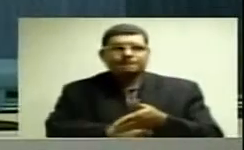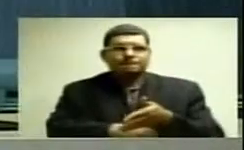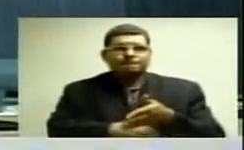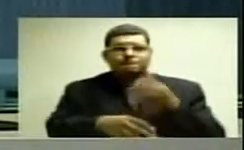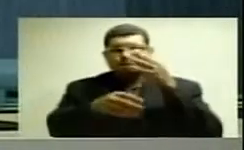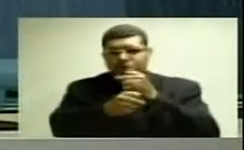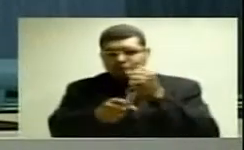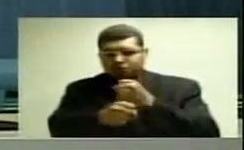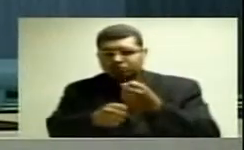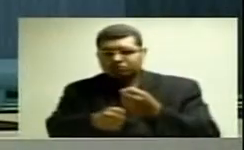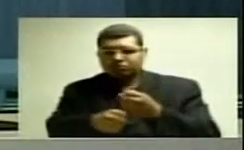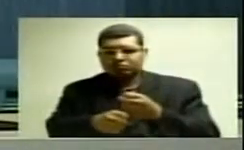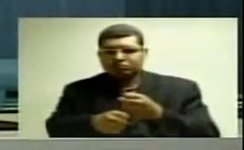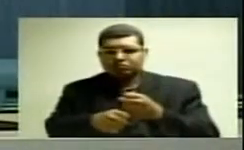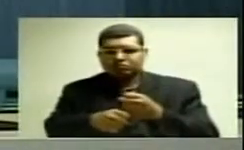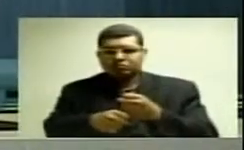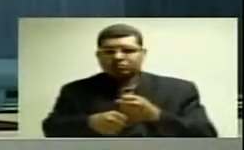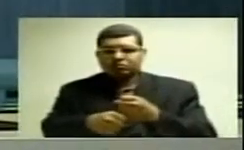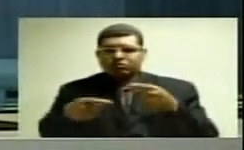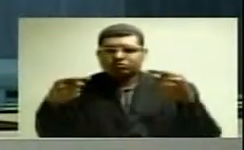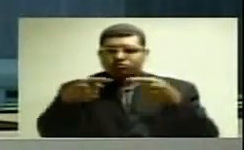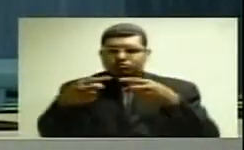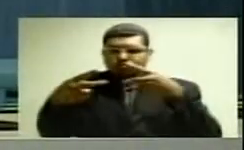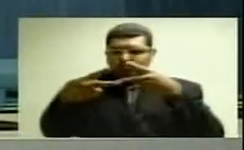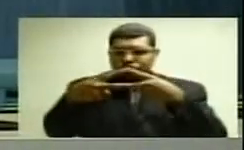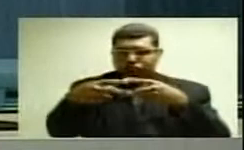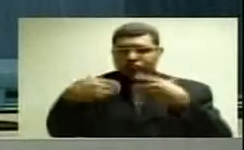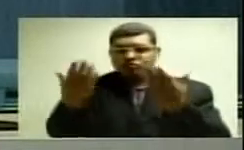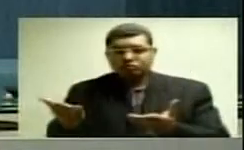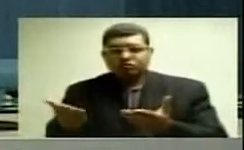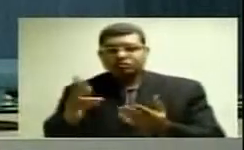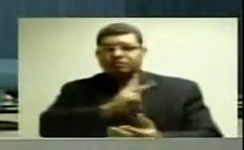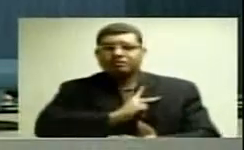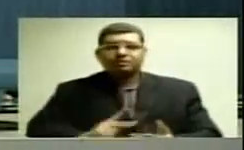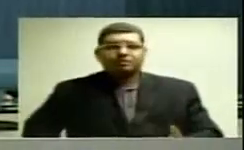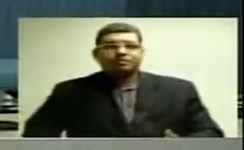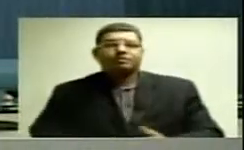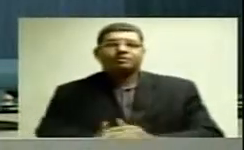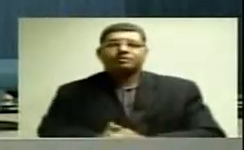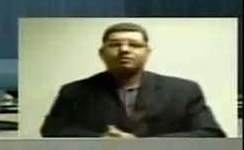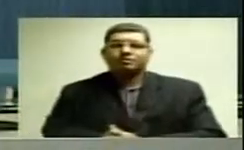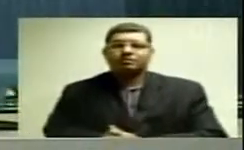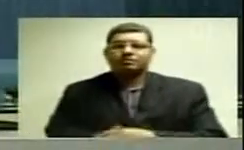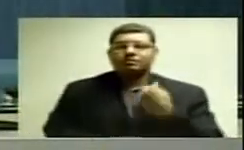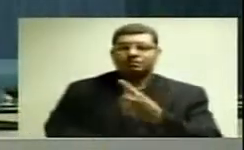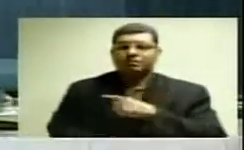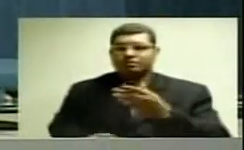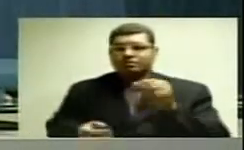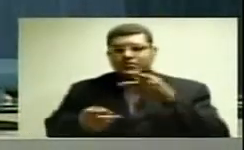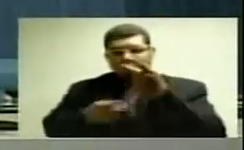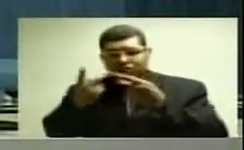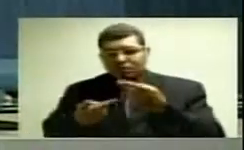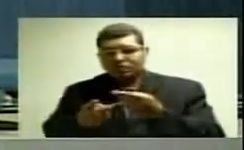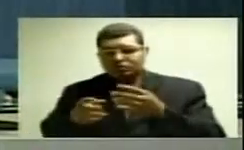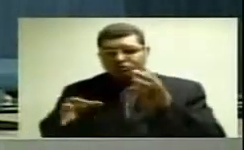seus orçamentos e suas decisões administrativas. No entanto, senhor presidente, nós estamos